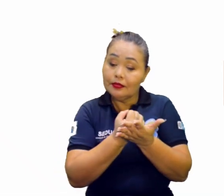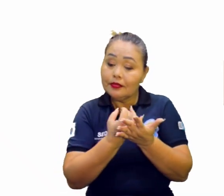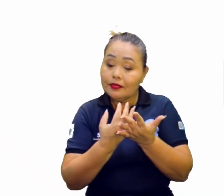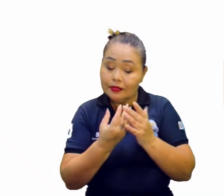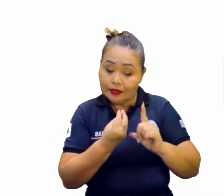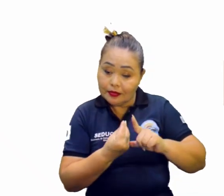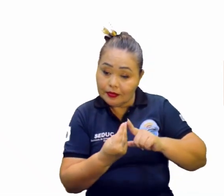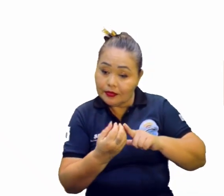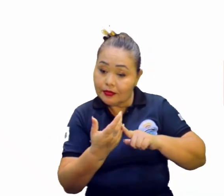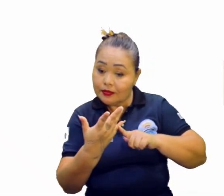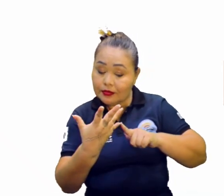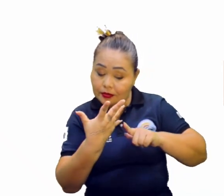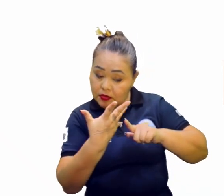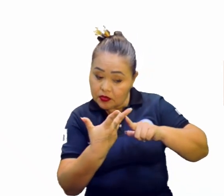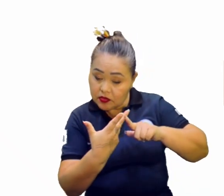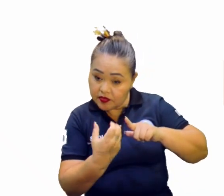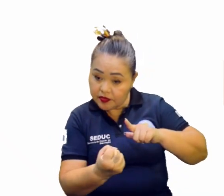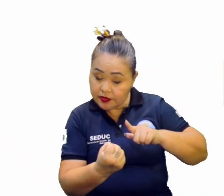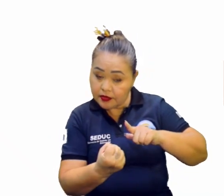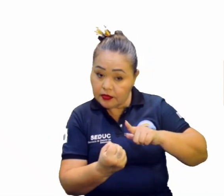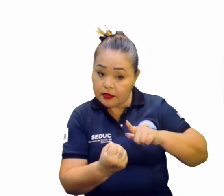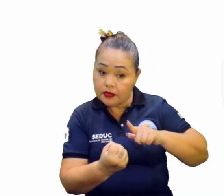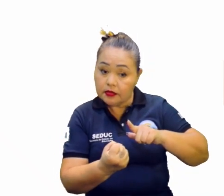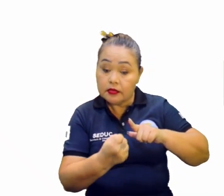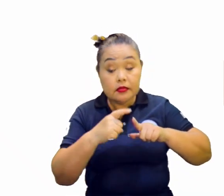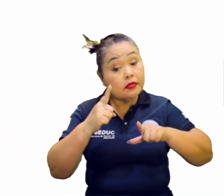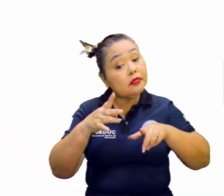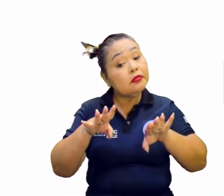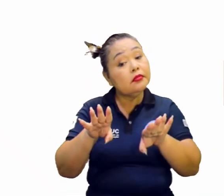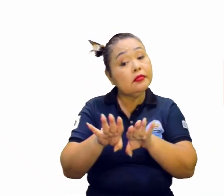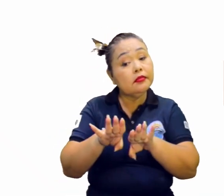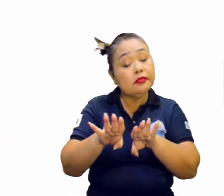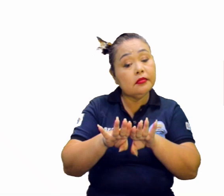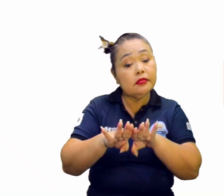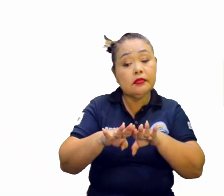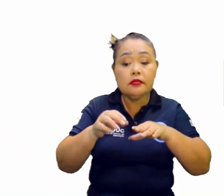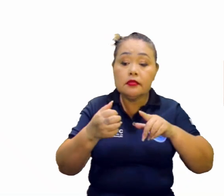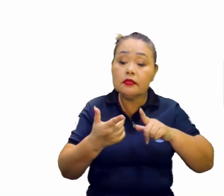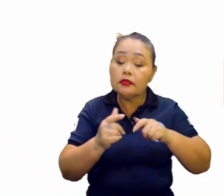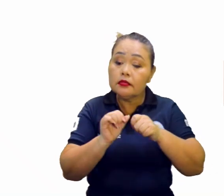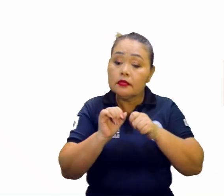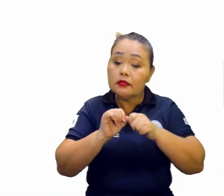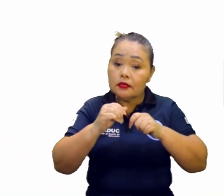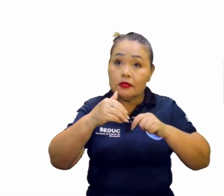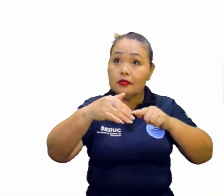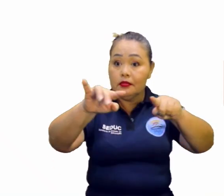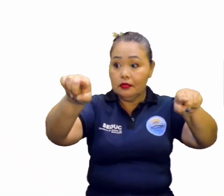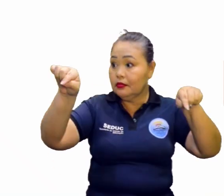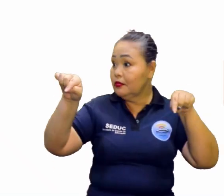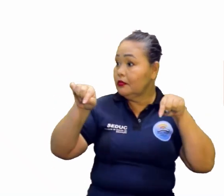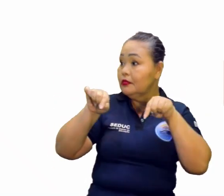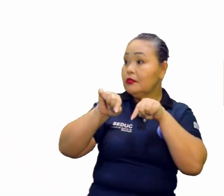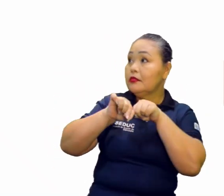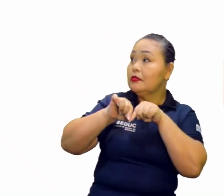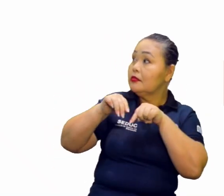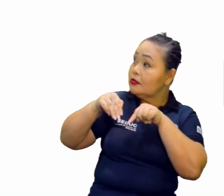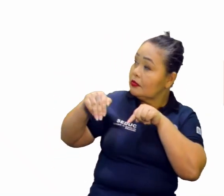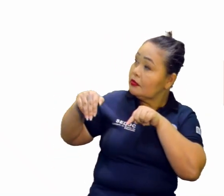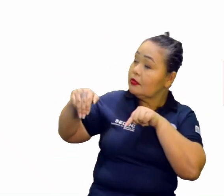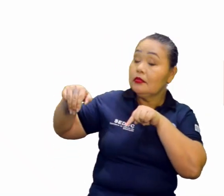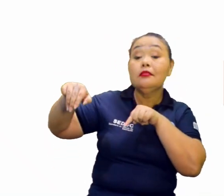favorecendo o desenvolvimento desta, e também com as dimensões desse hectare, para que não